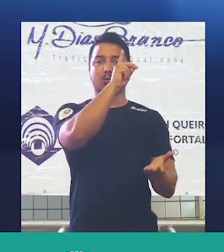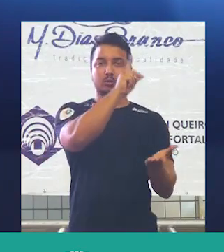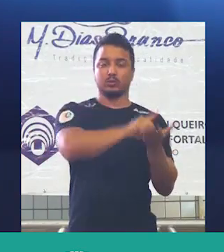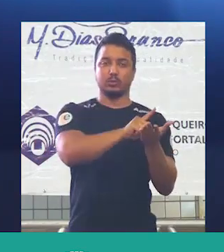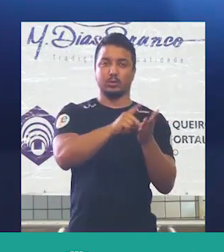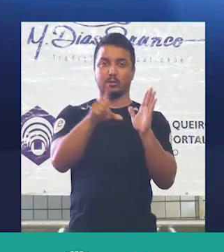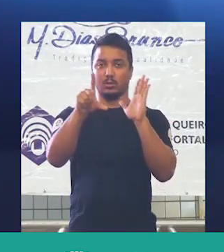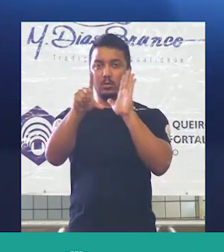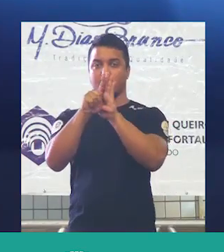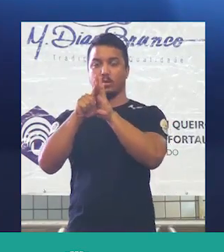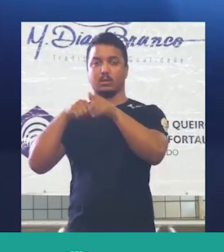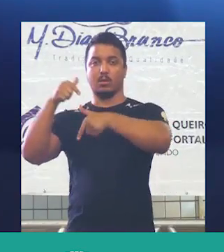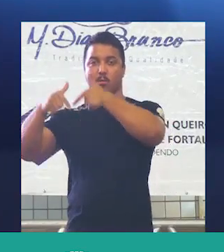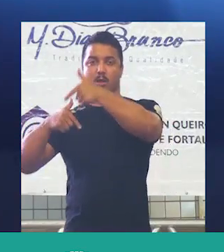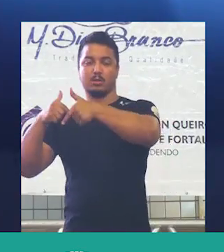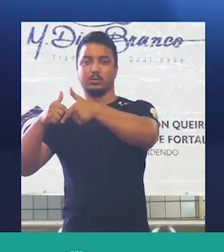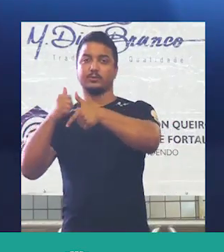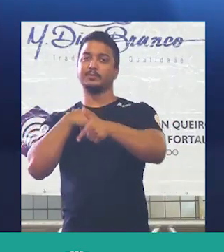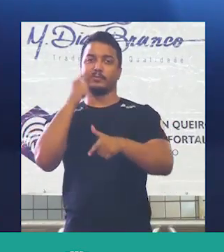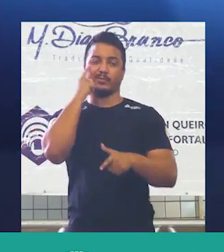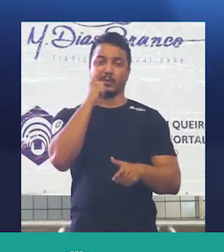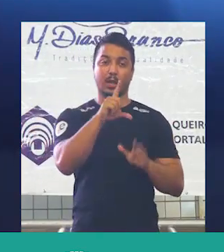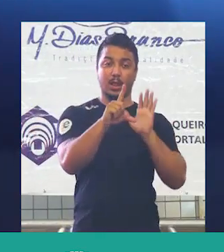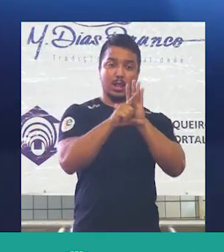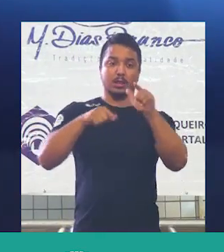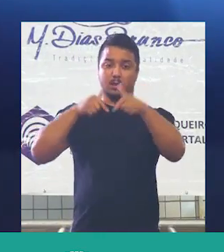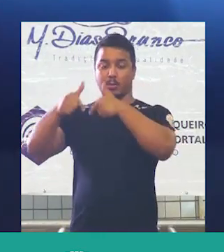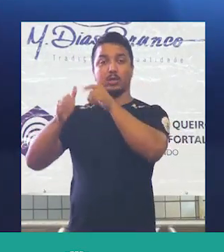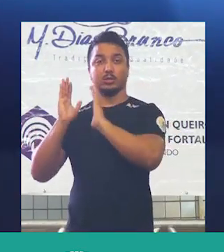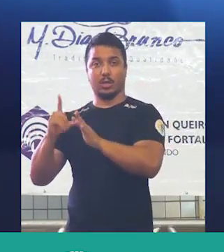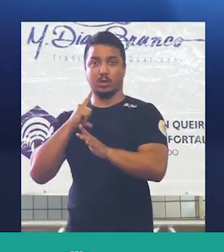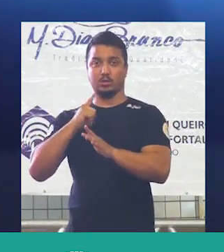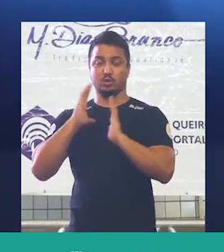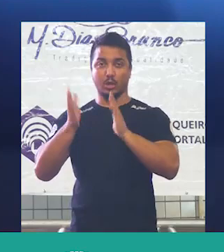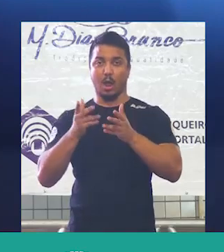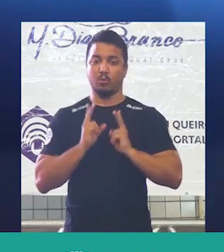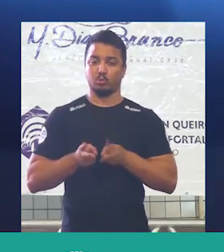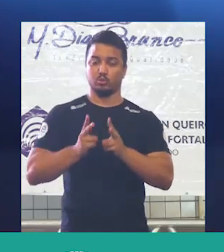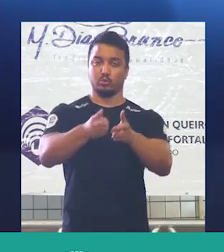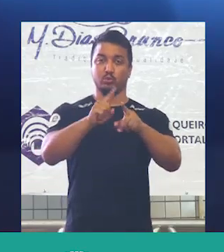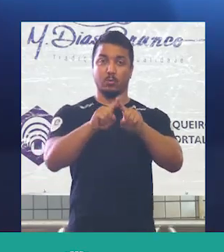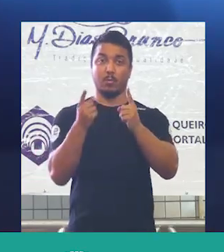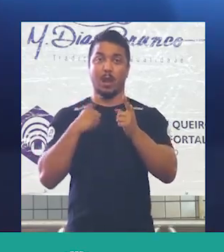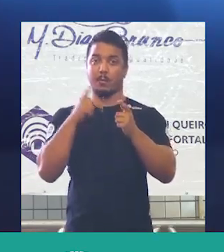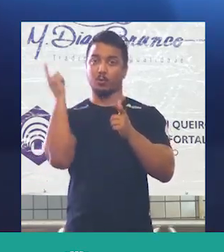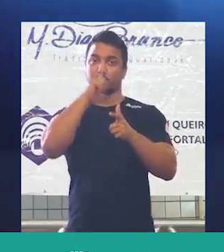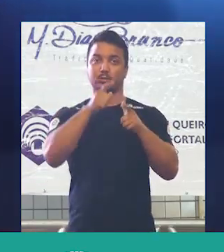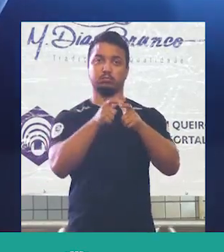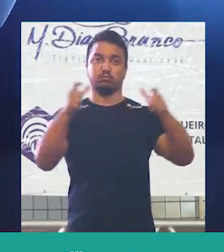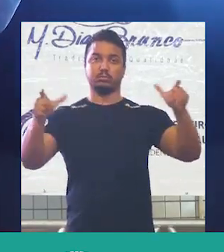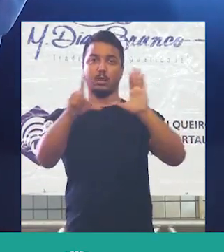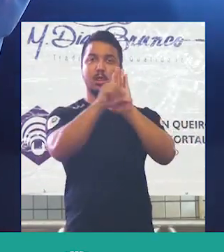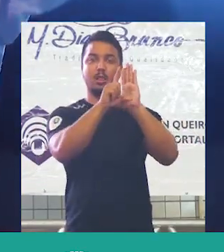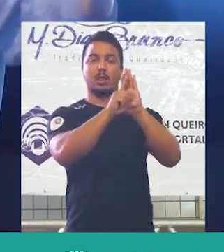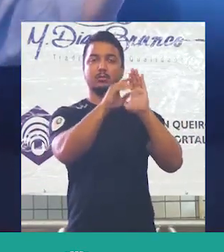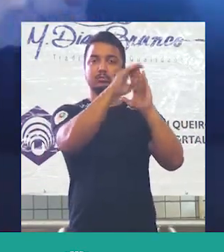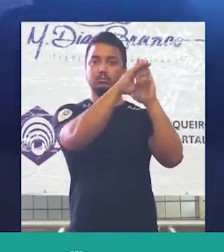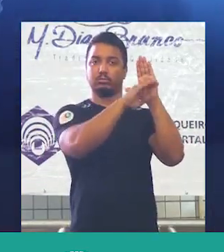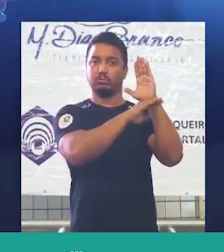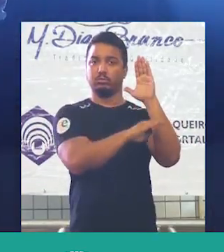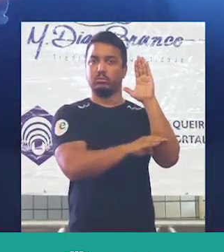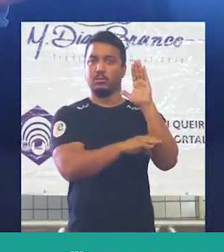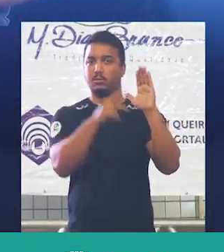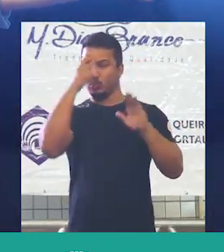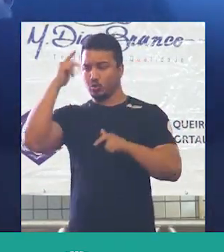das leis trabalhistas. As leis trabalhistas que já existiram foram mantidas e ainda foram ampliadas. E